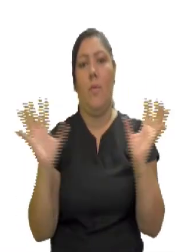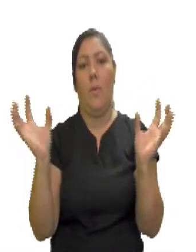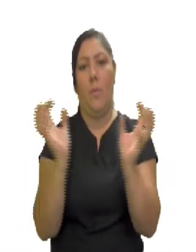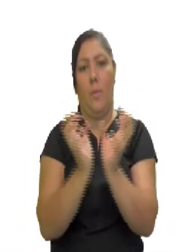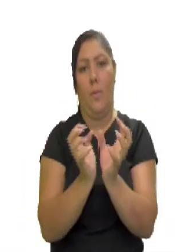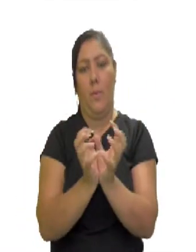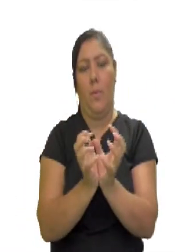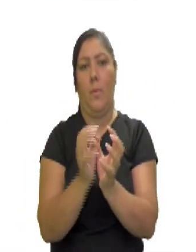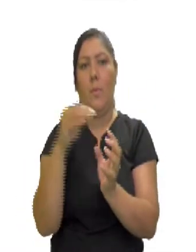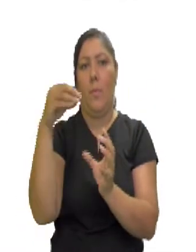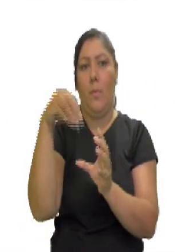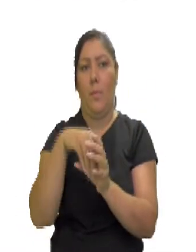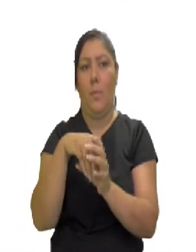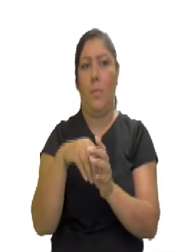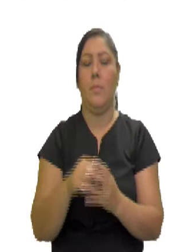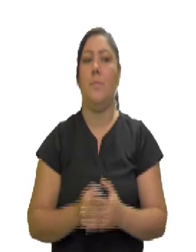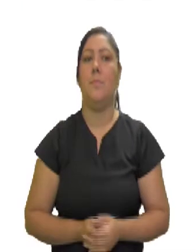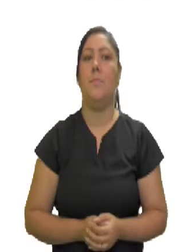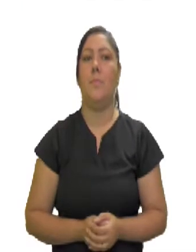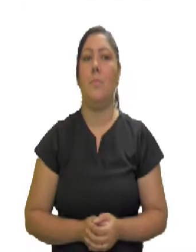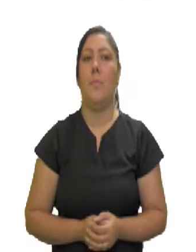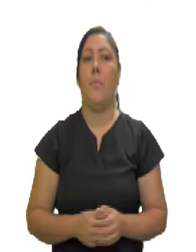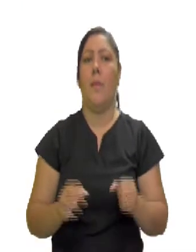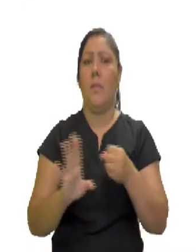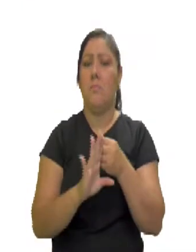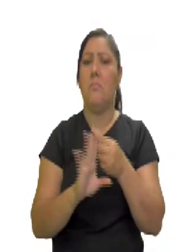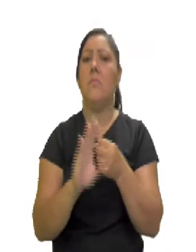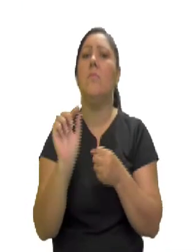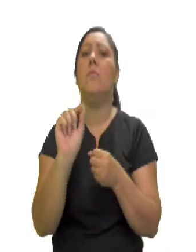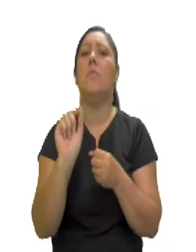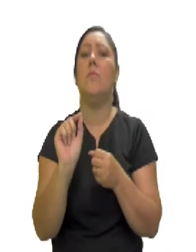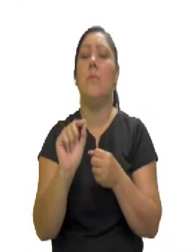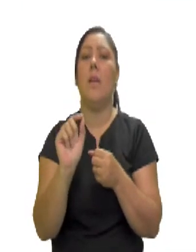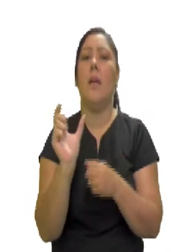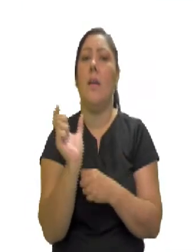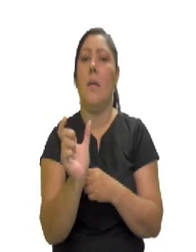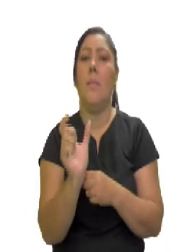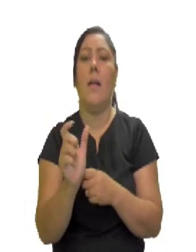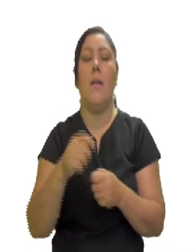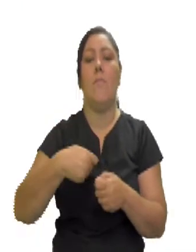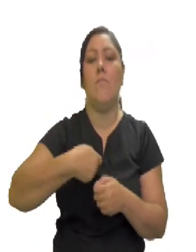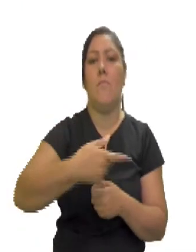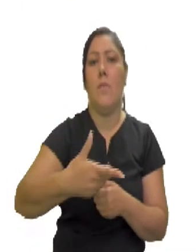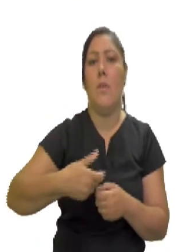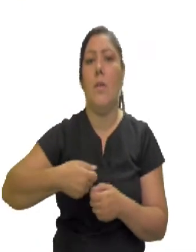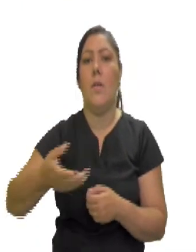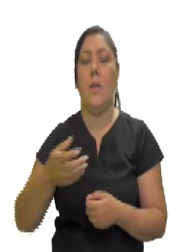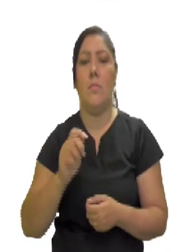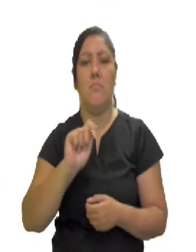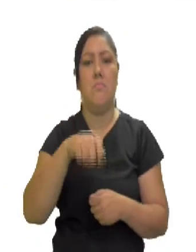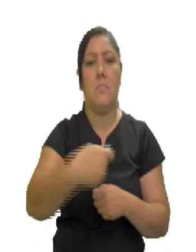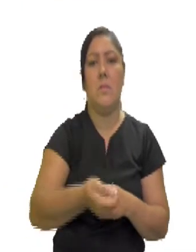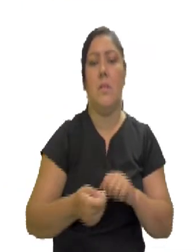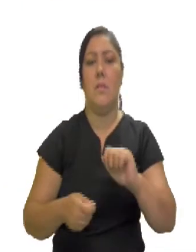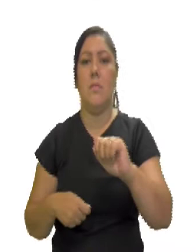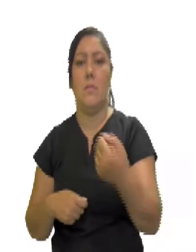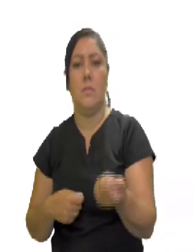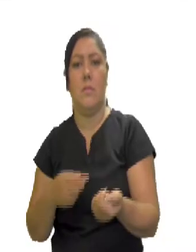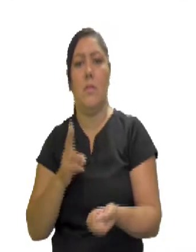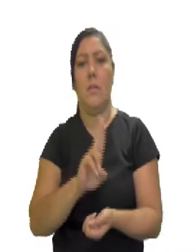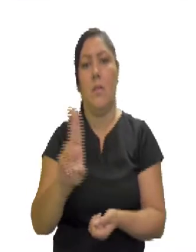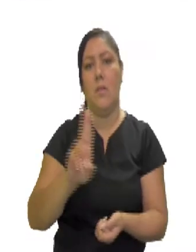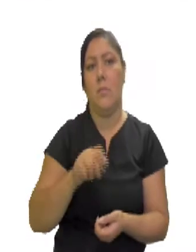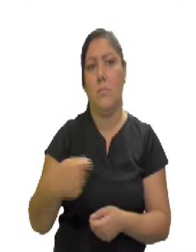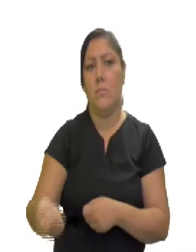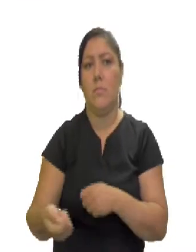deles. A definição de substantivo é palavra que dá nome a seres, coisas, lugares e etc. Então, nós